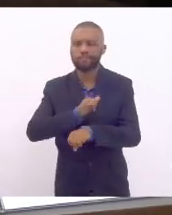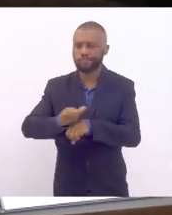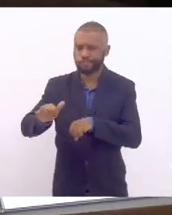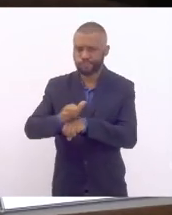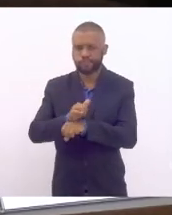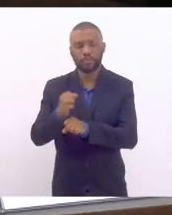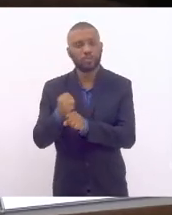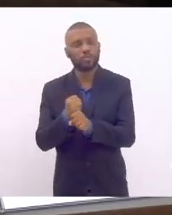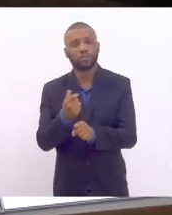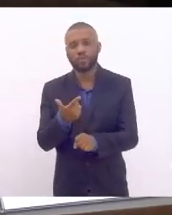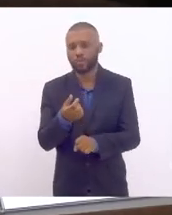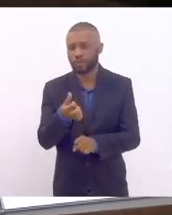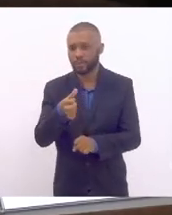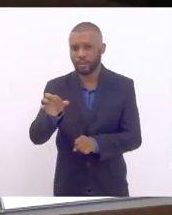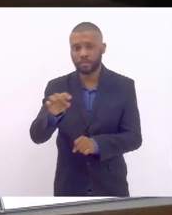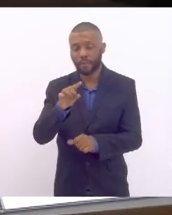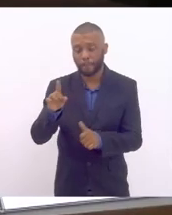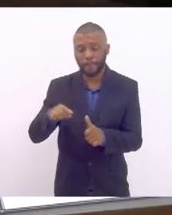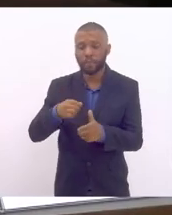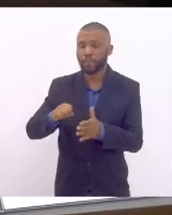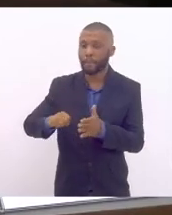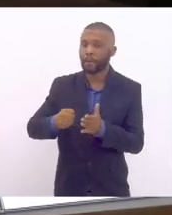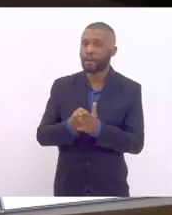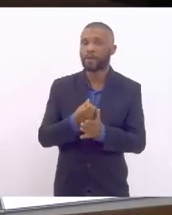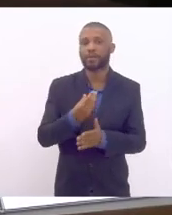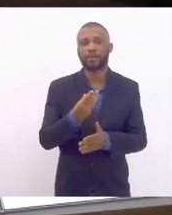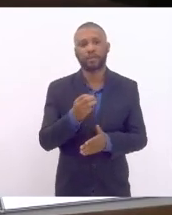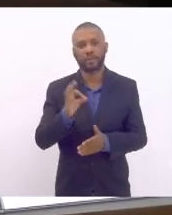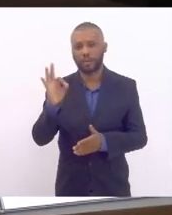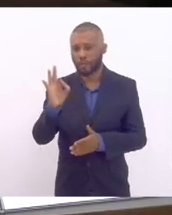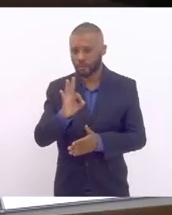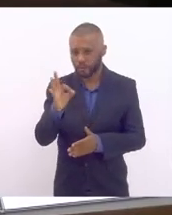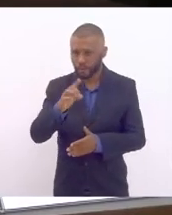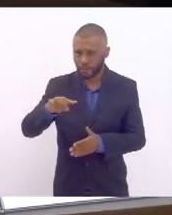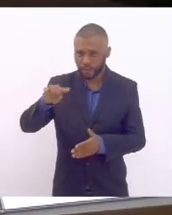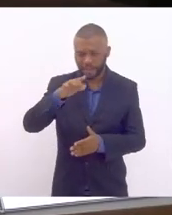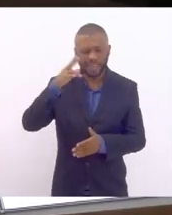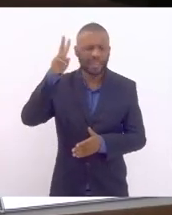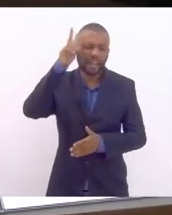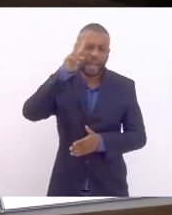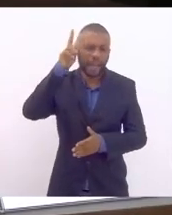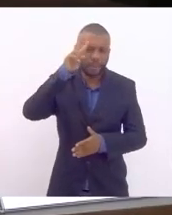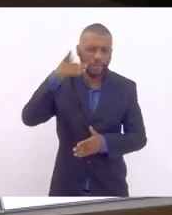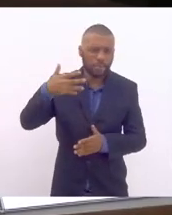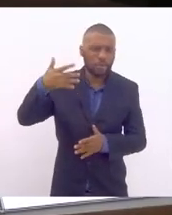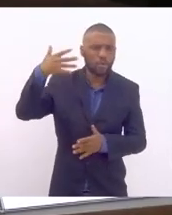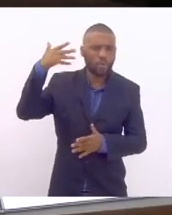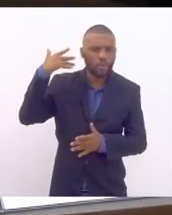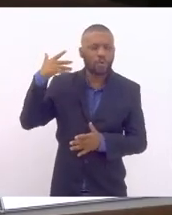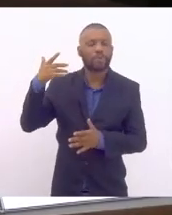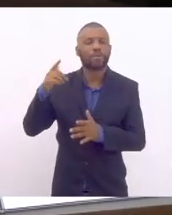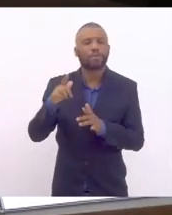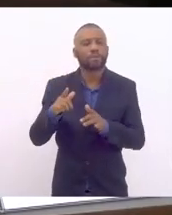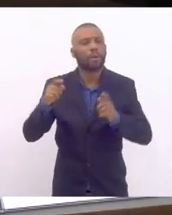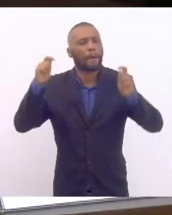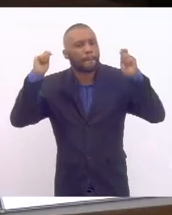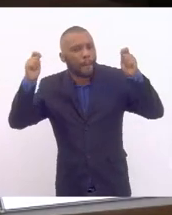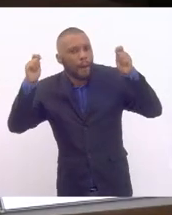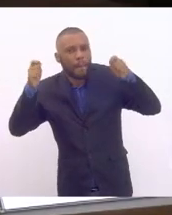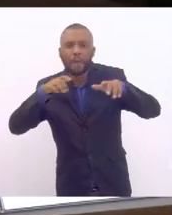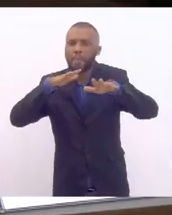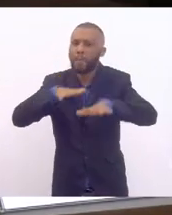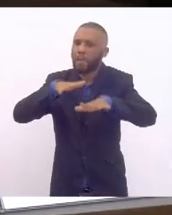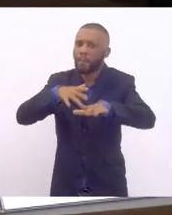2019 nosso contamos primeiro com bloqueio de trinta por cento que você certamente recordam os grandes astros pela educação que acontecerão